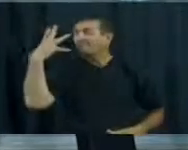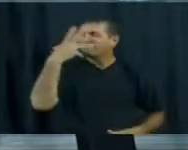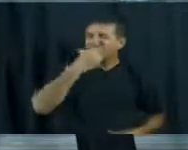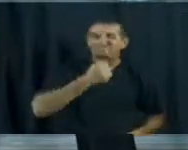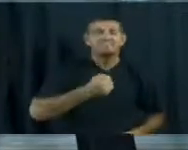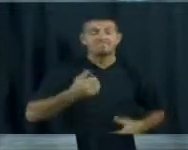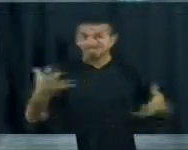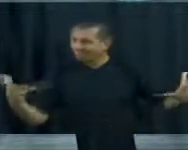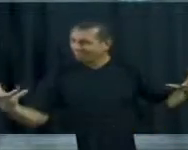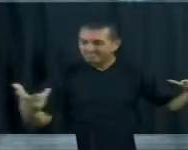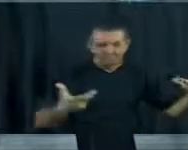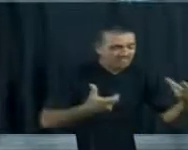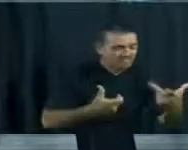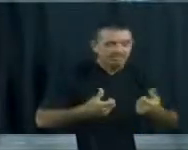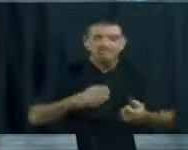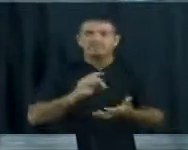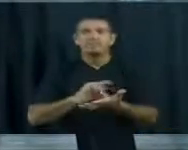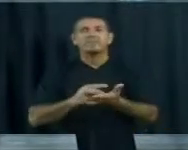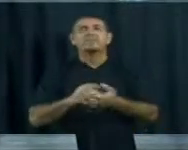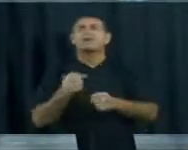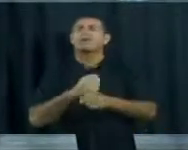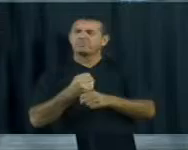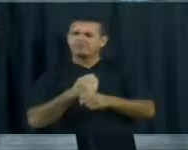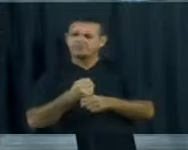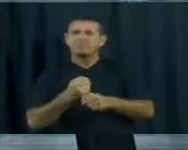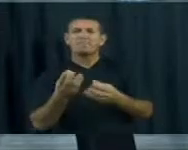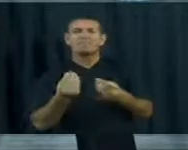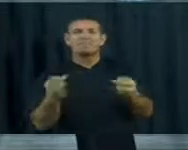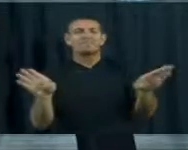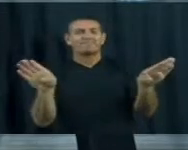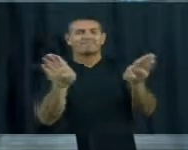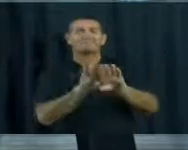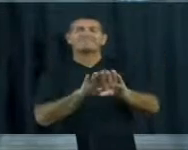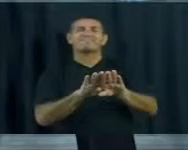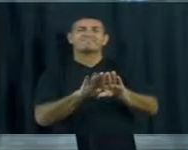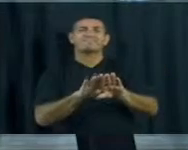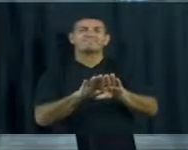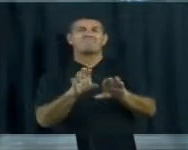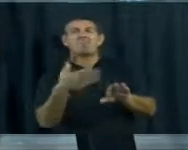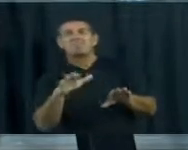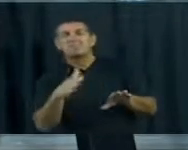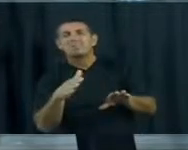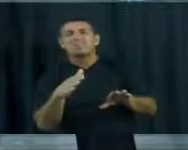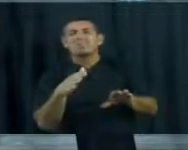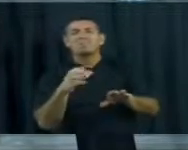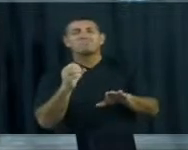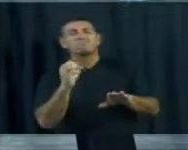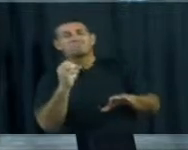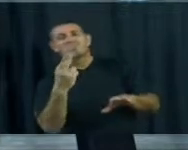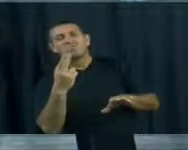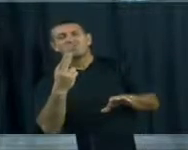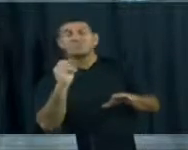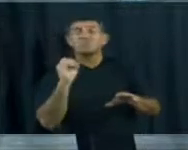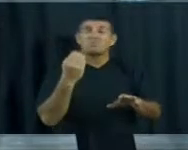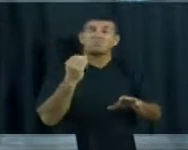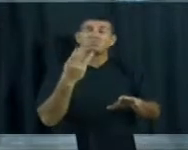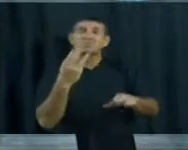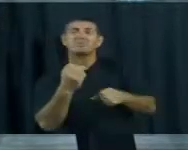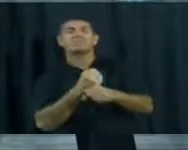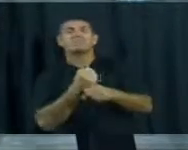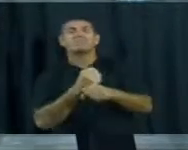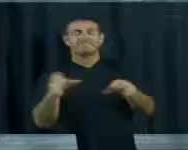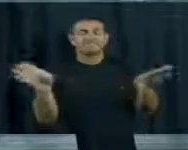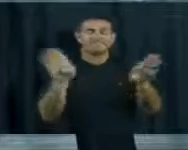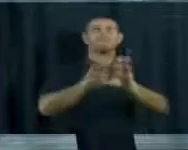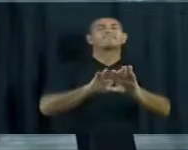sensacional. Ficou durante um bom tempo fechado. Ficou, acredito que uns 2-3 anos, eu não tenho certeza. E